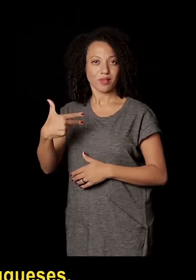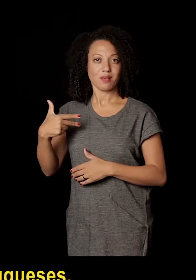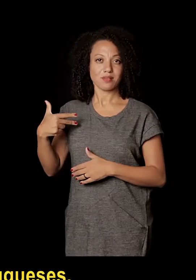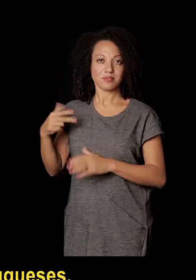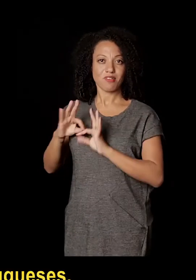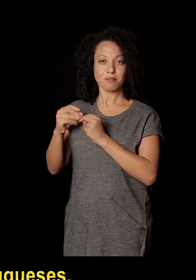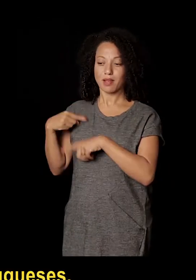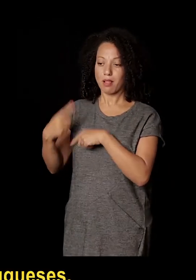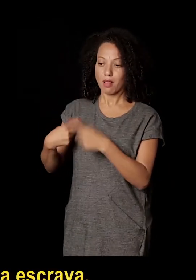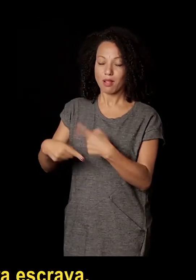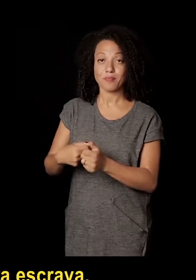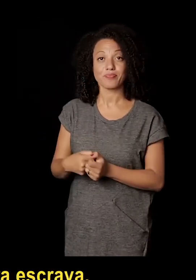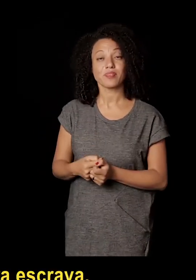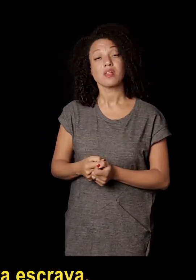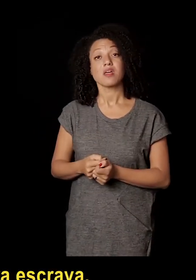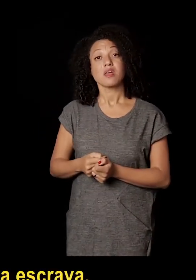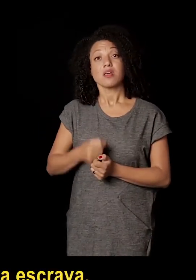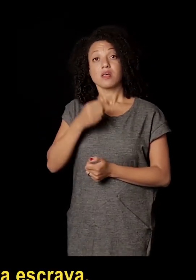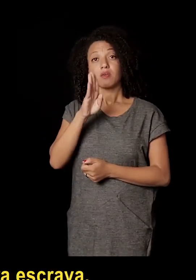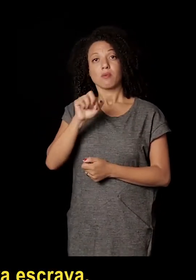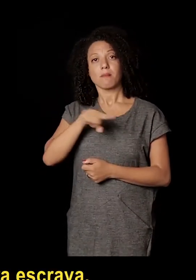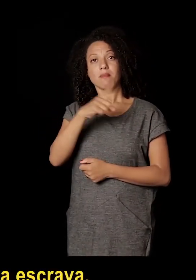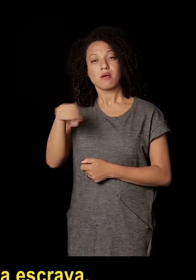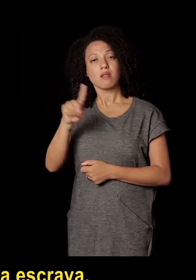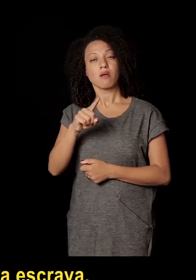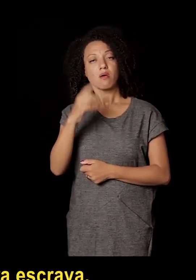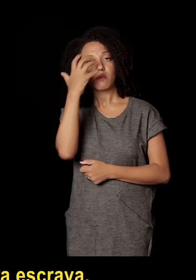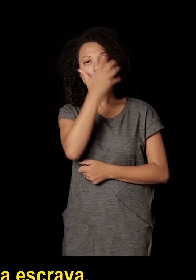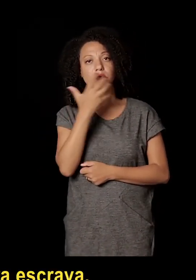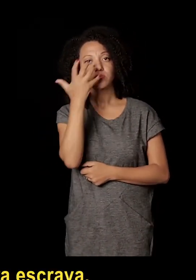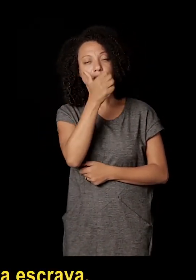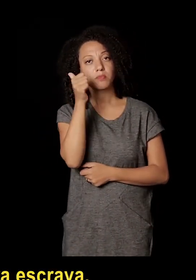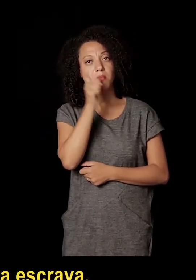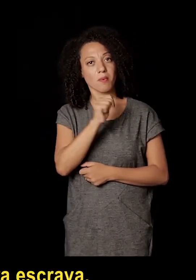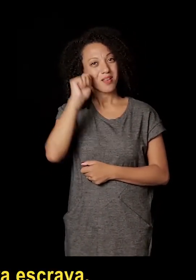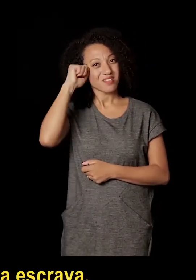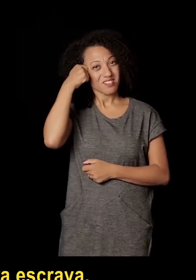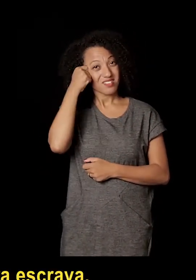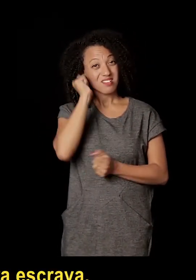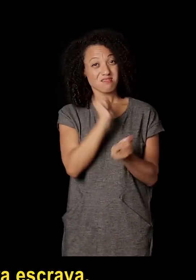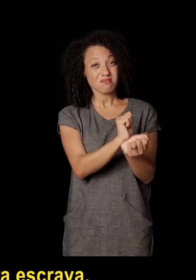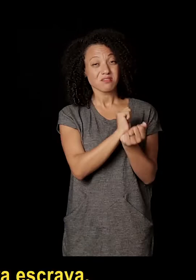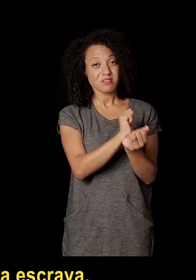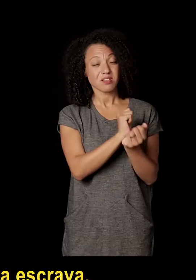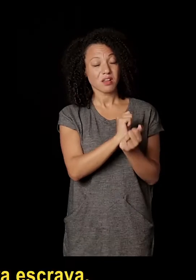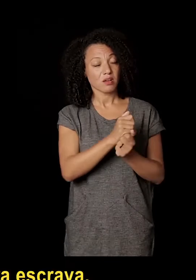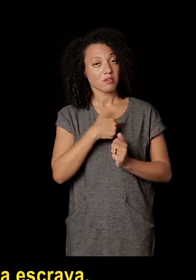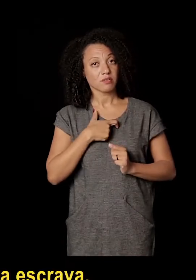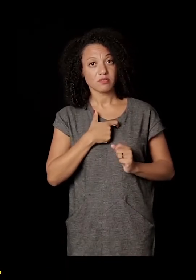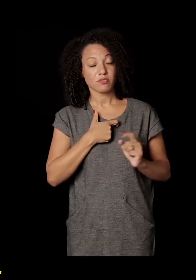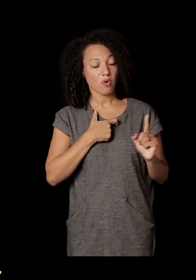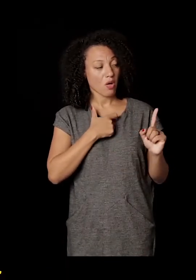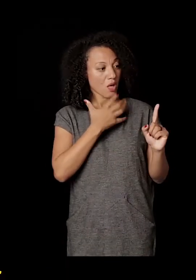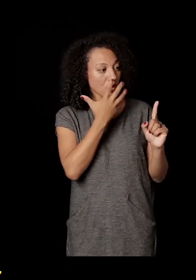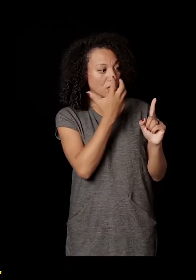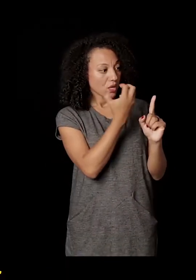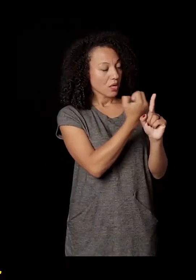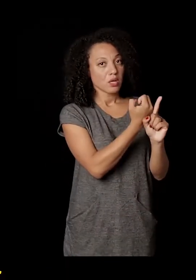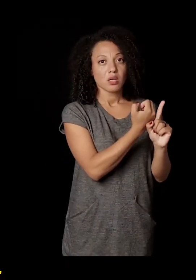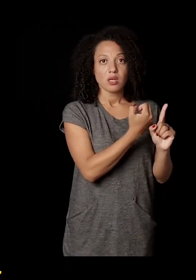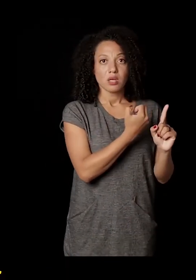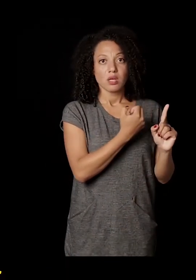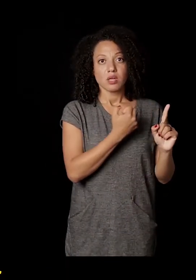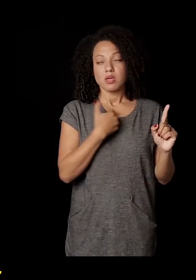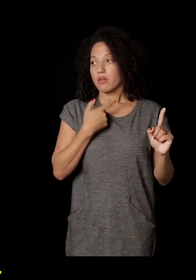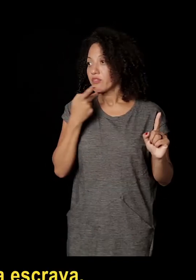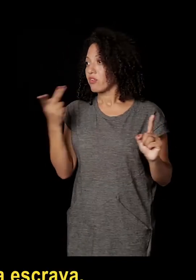tradicionais, e ele se apaixonou por uma negra escrava, e se apaixonou loucamente e foi contar para a mulher que ele não queria